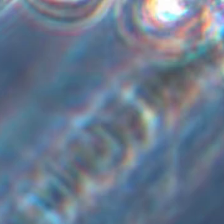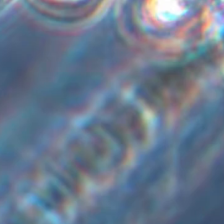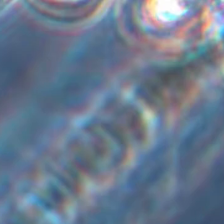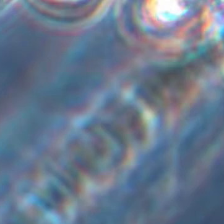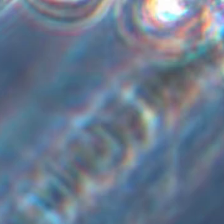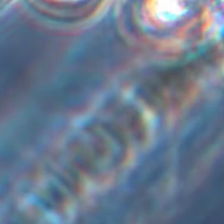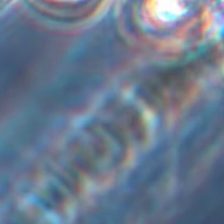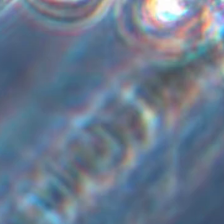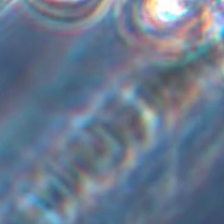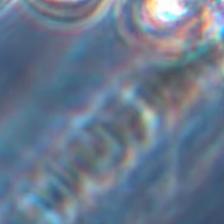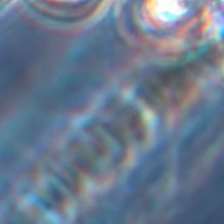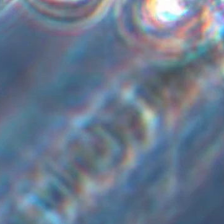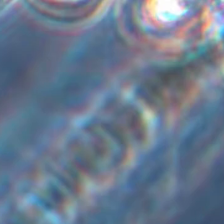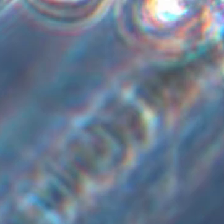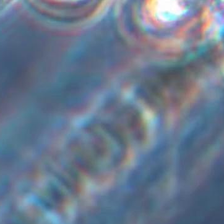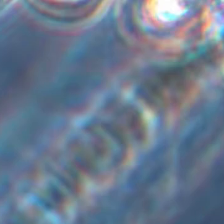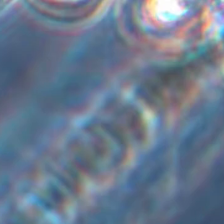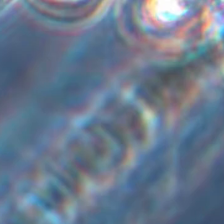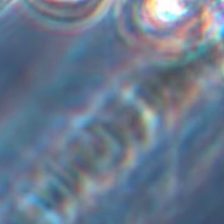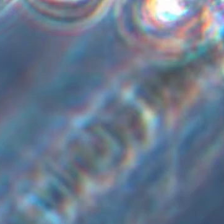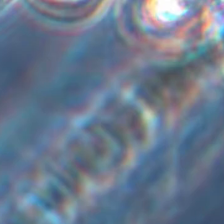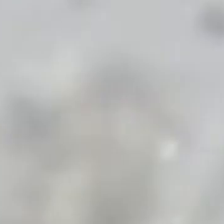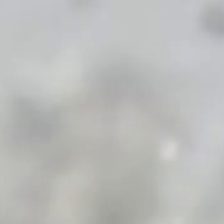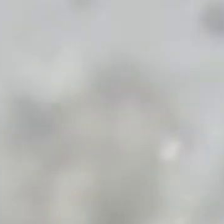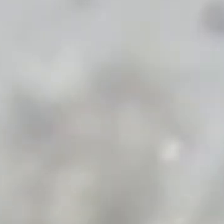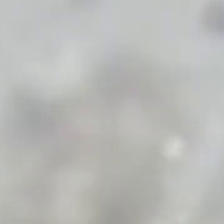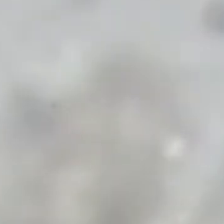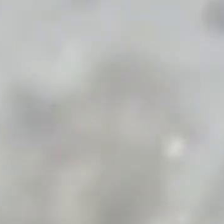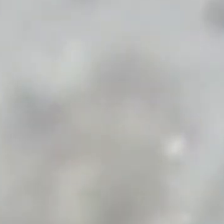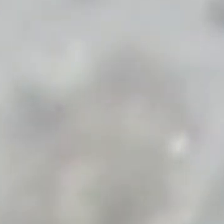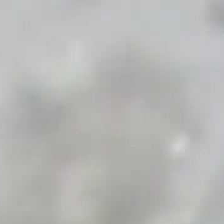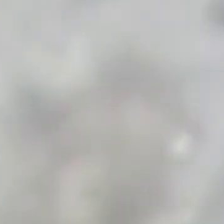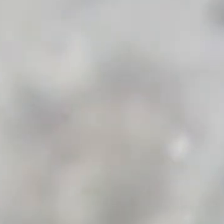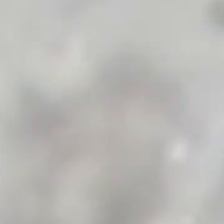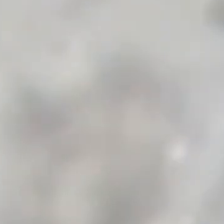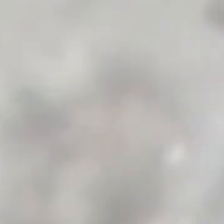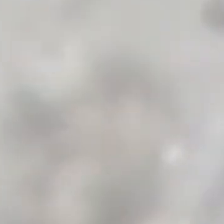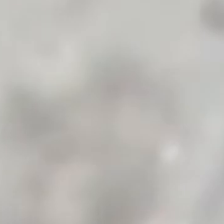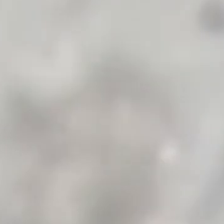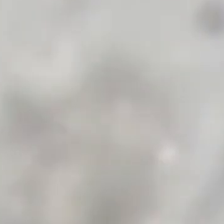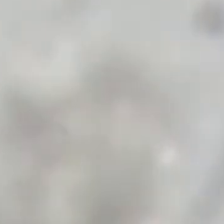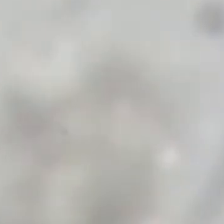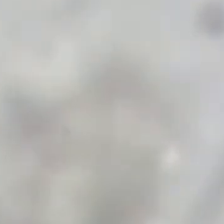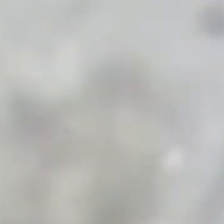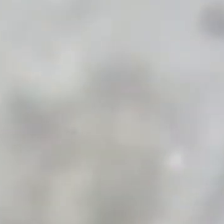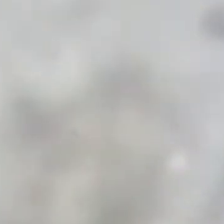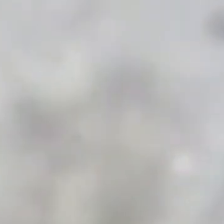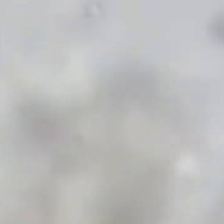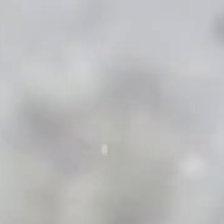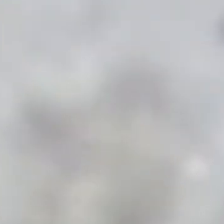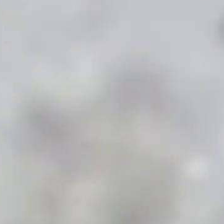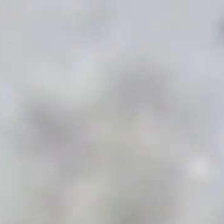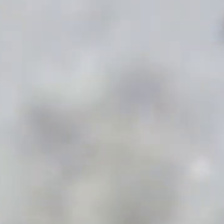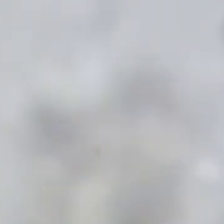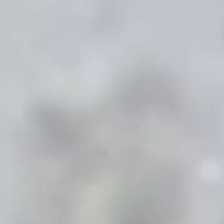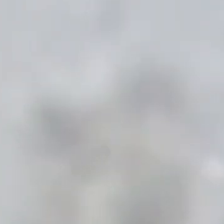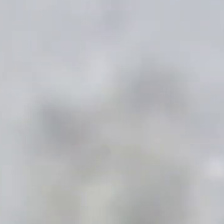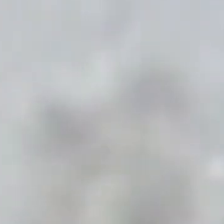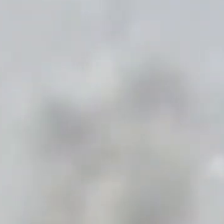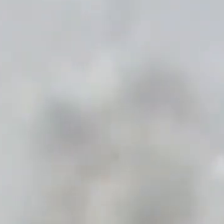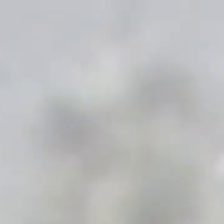água, né? Não só peixes, mas também algas, micro-organismos que estão lá nesse ambiente